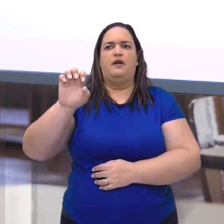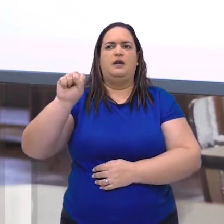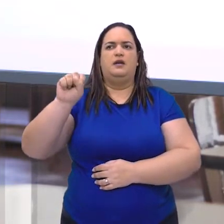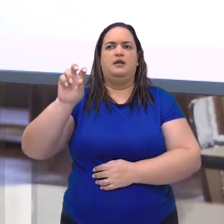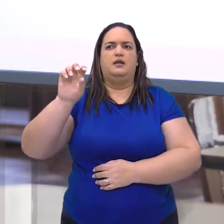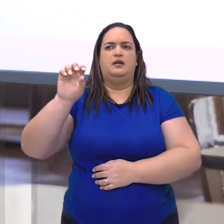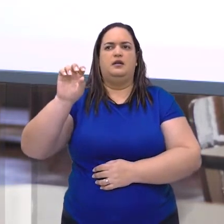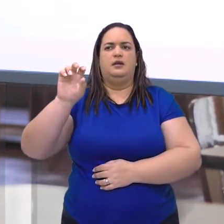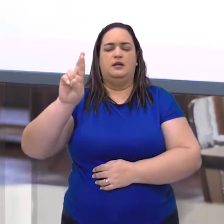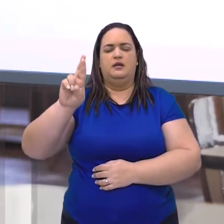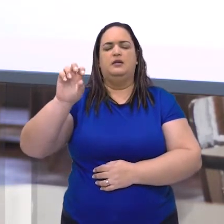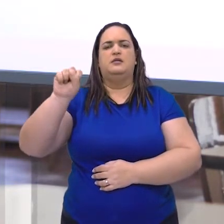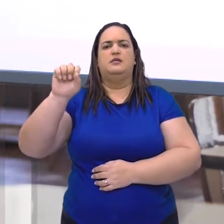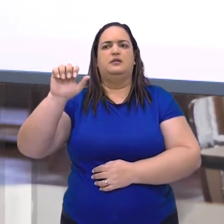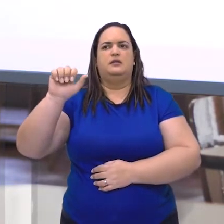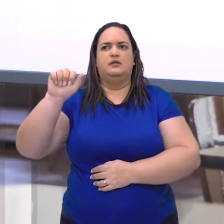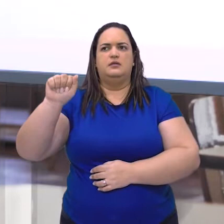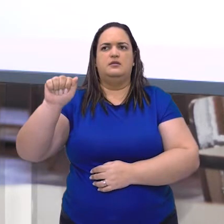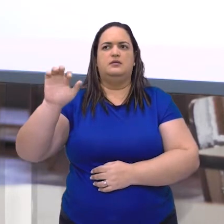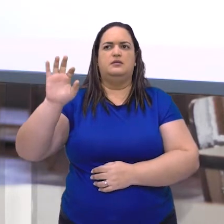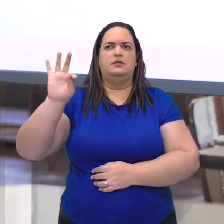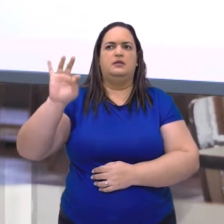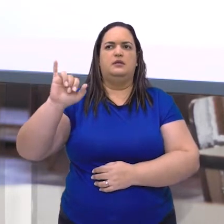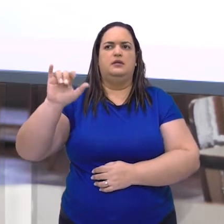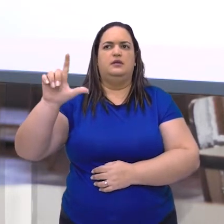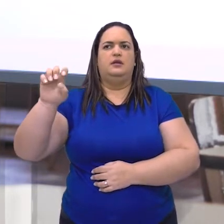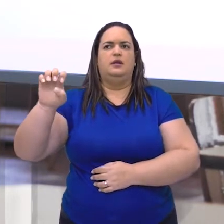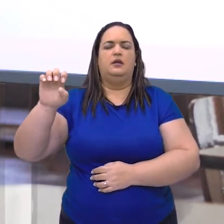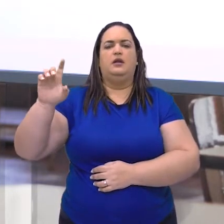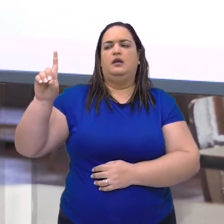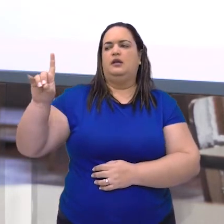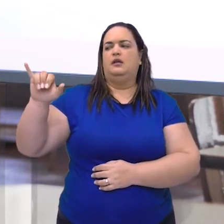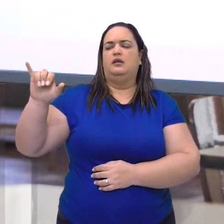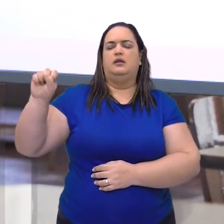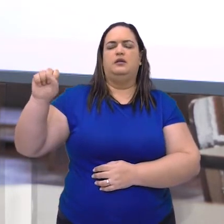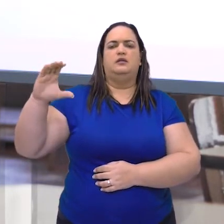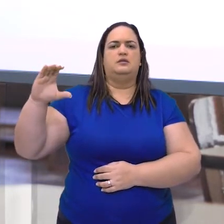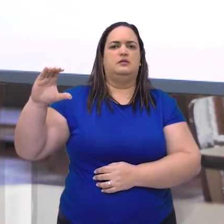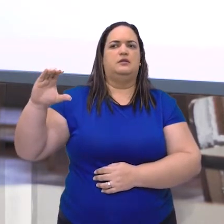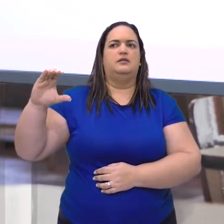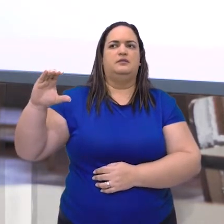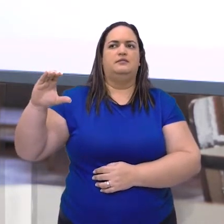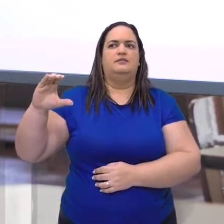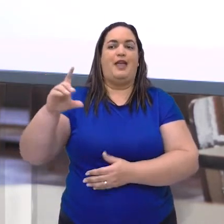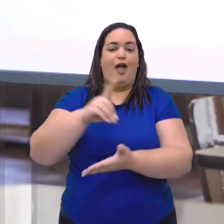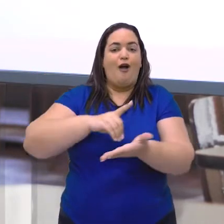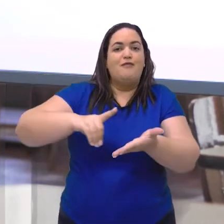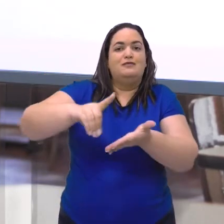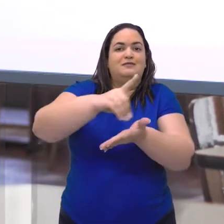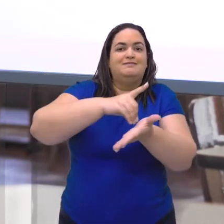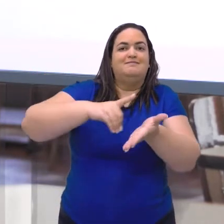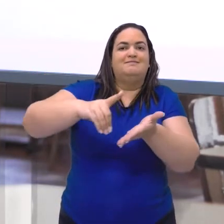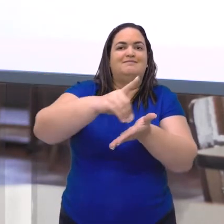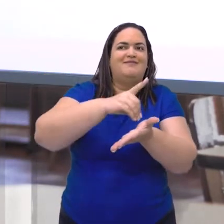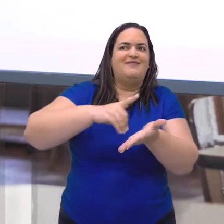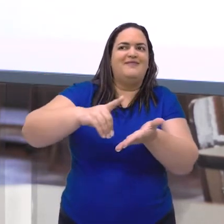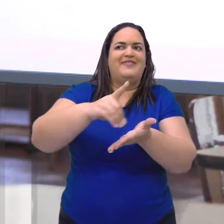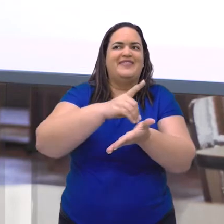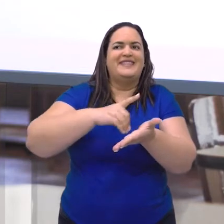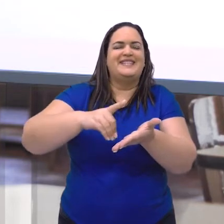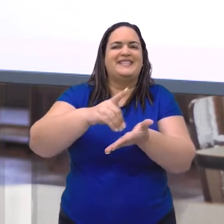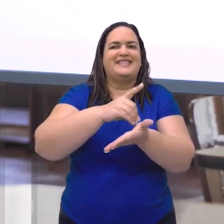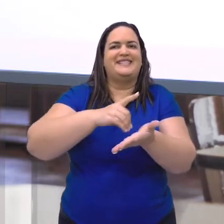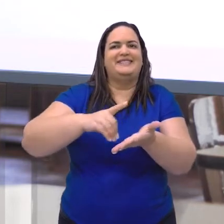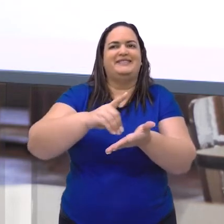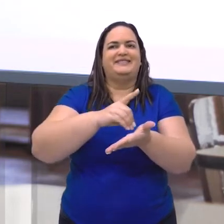disco digital versátil, tá? Então aí a capacidade de gravar dados e informações. Hoje a